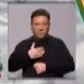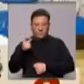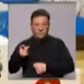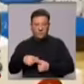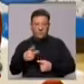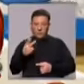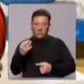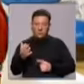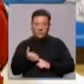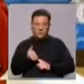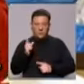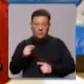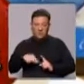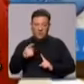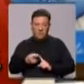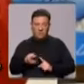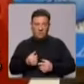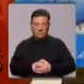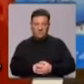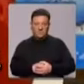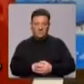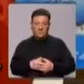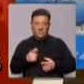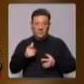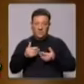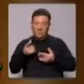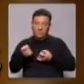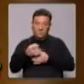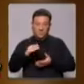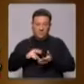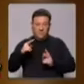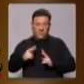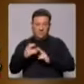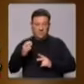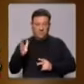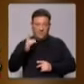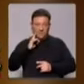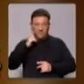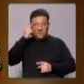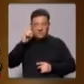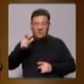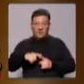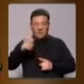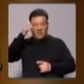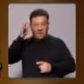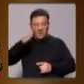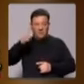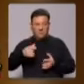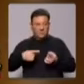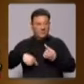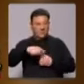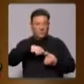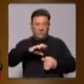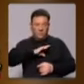2 delas conseguidas este ano. No Open Paris foi a prova mais importante, que é, digamos, considerada a prova rainha do circuito